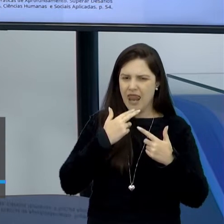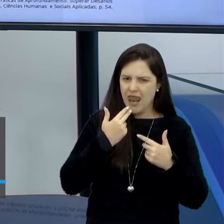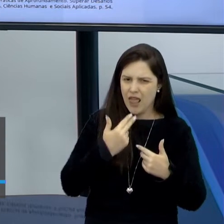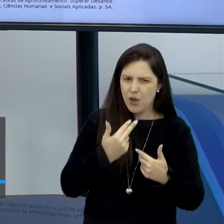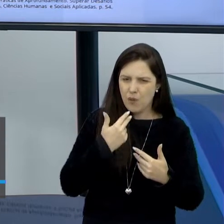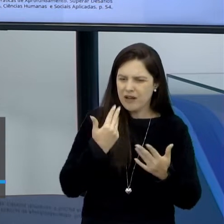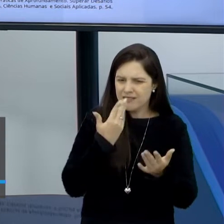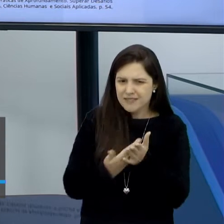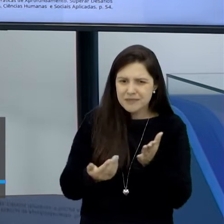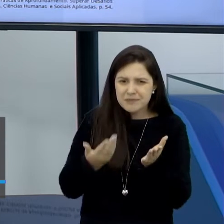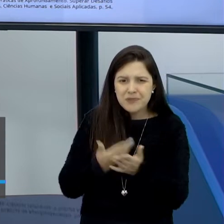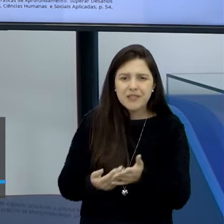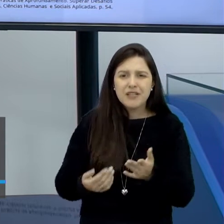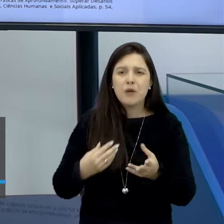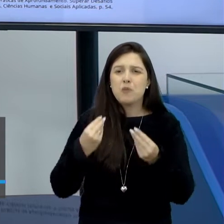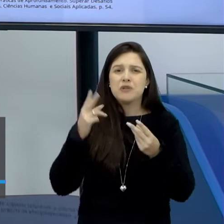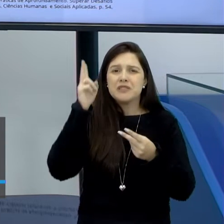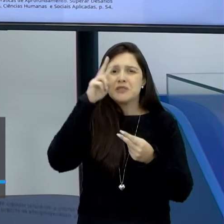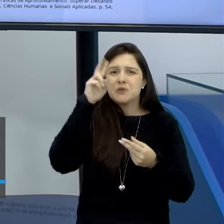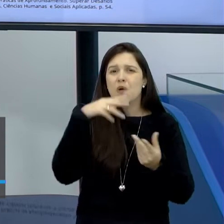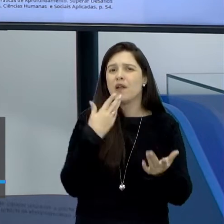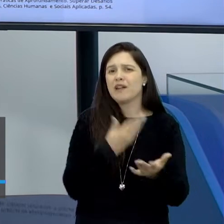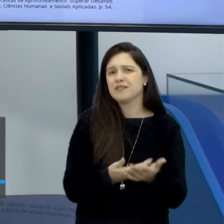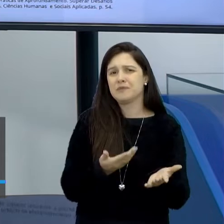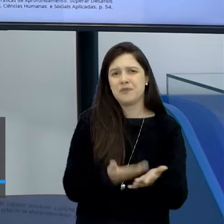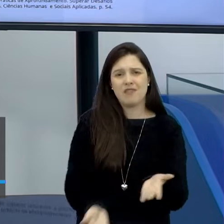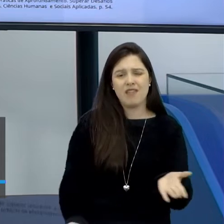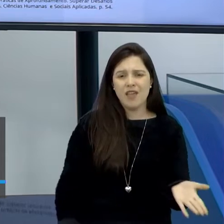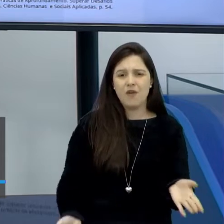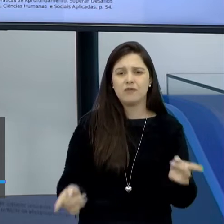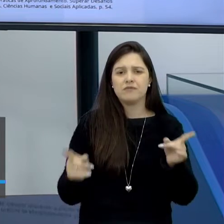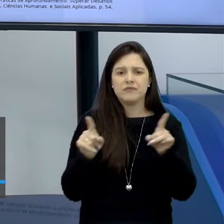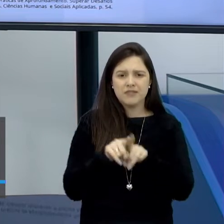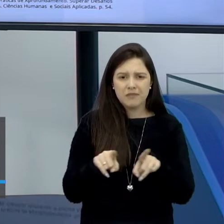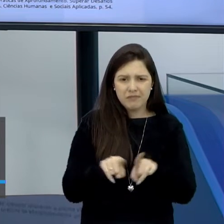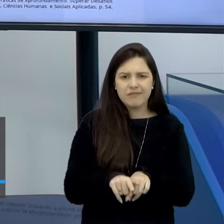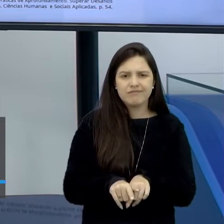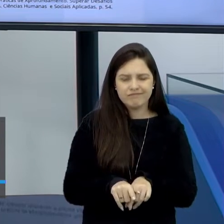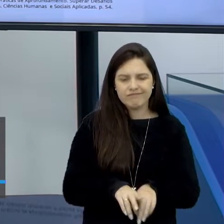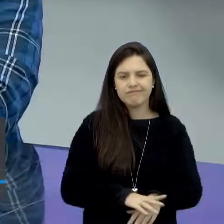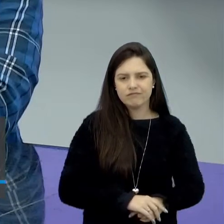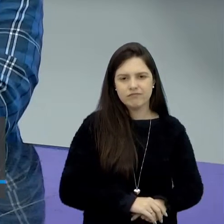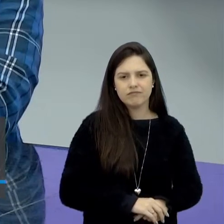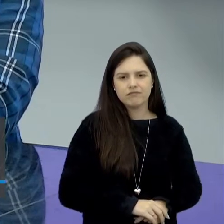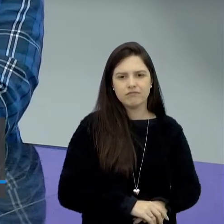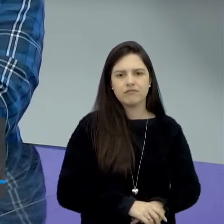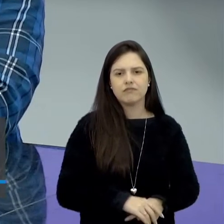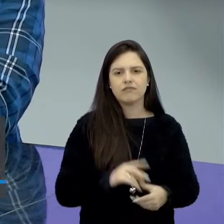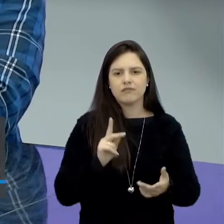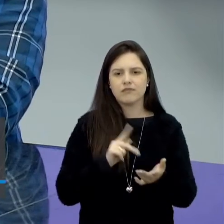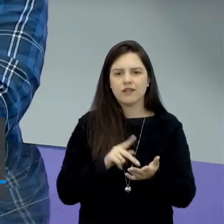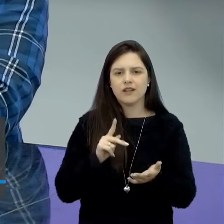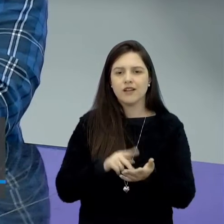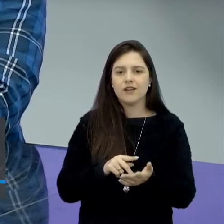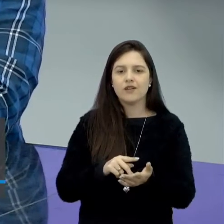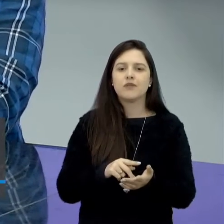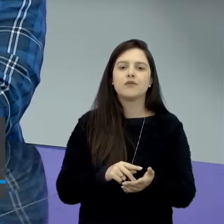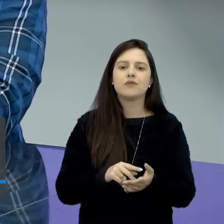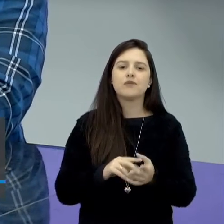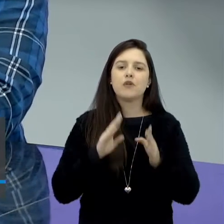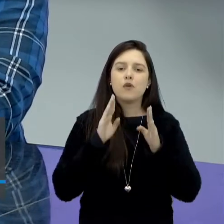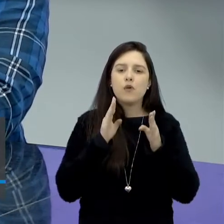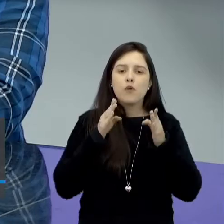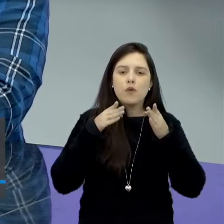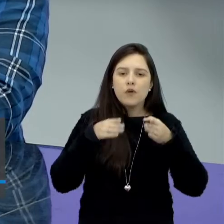quantas histórias não se perderam aí ao longo de todo esse tempo, né? Sim, conquistas, né, de povos, né? Então povos